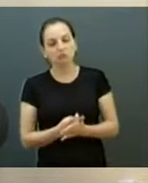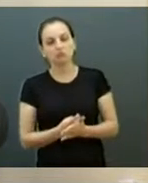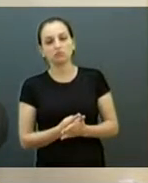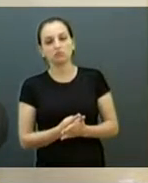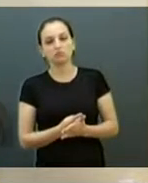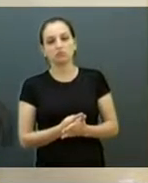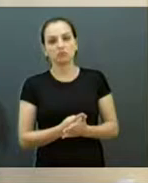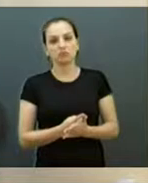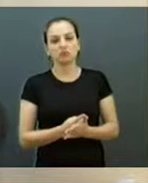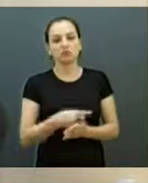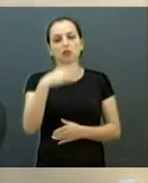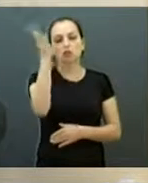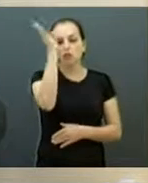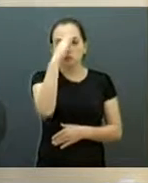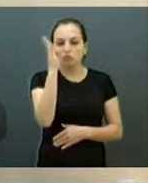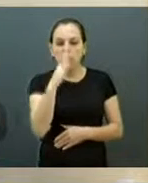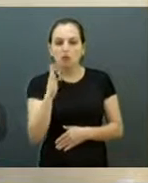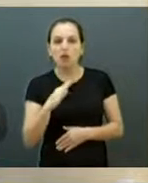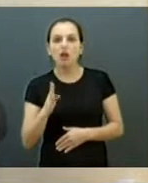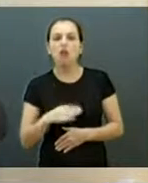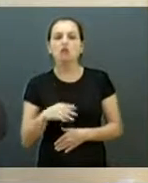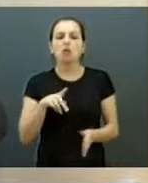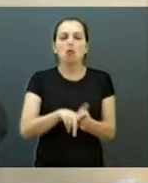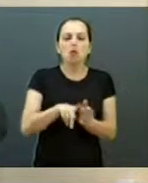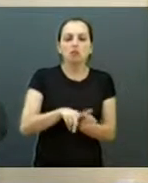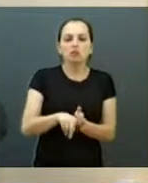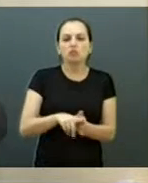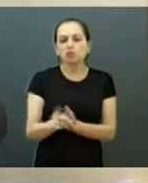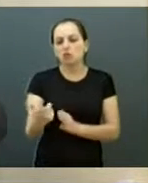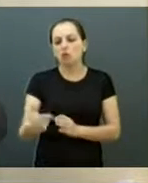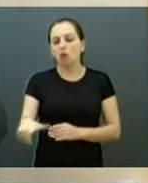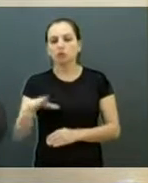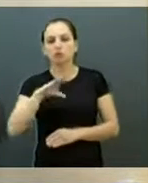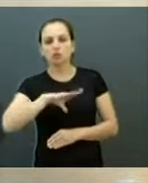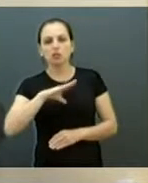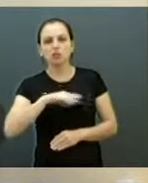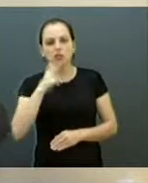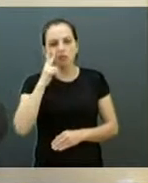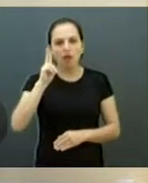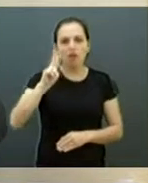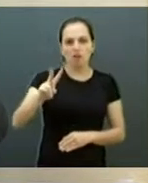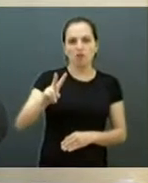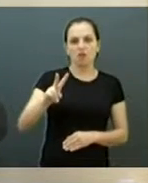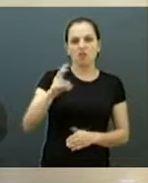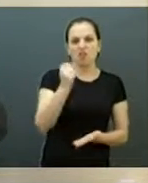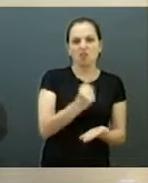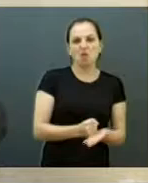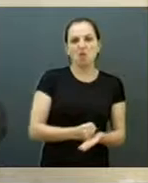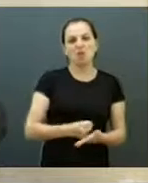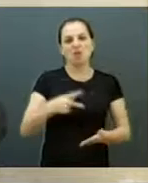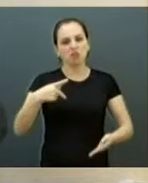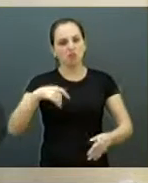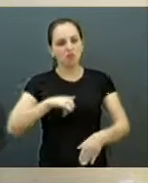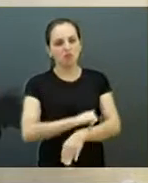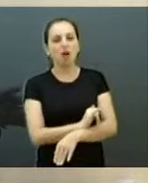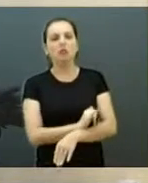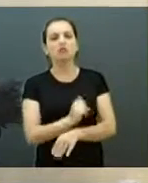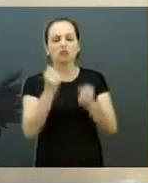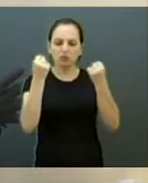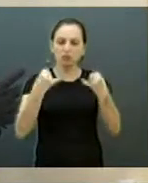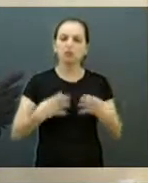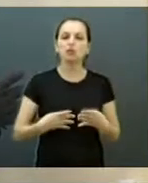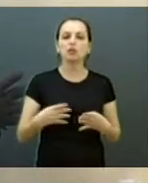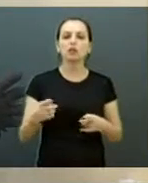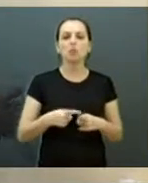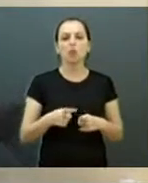está no brasil se fizer uma pesquisa nas outras cidades estiveram enxurrada de atestado de falta agora o médico não